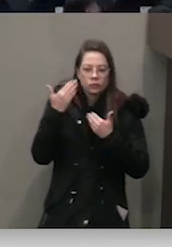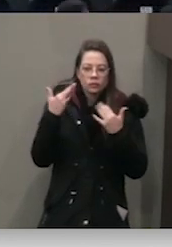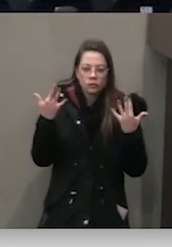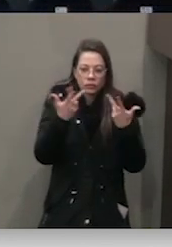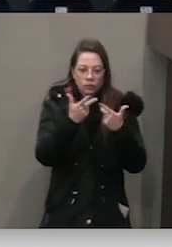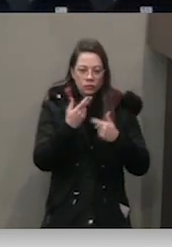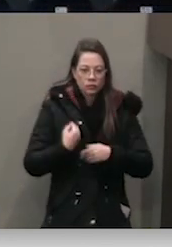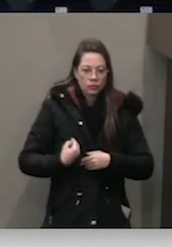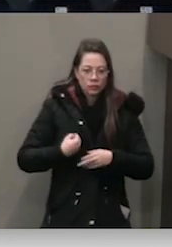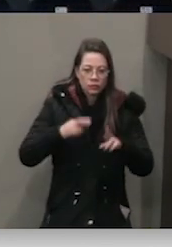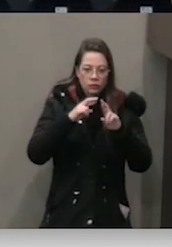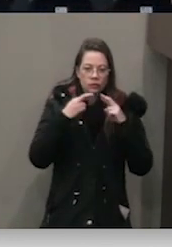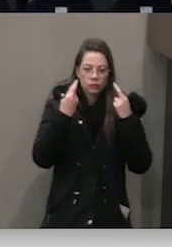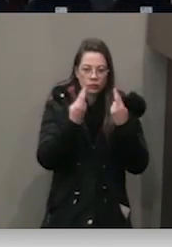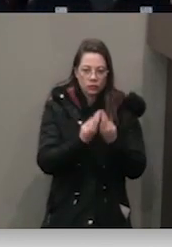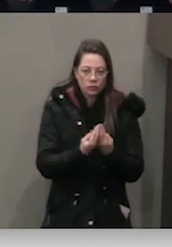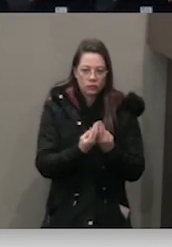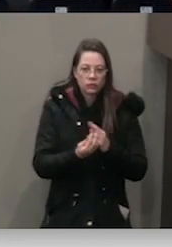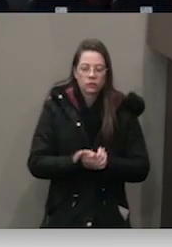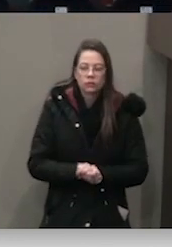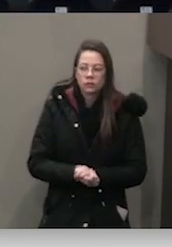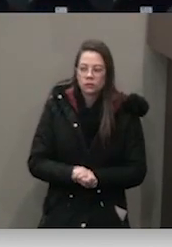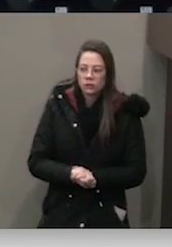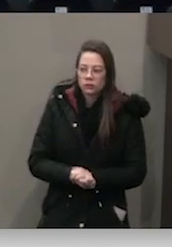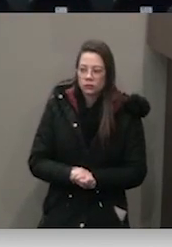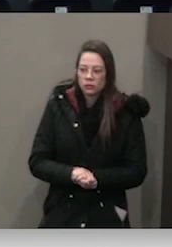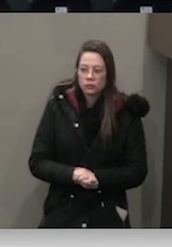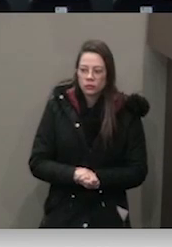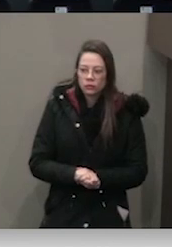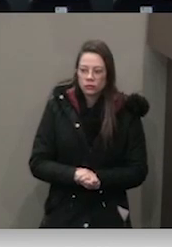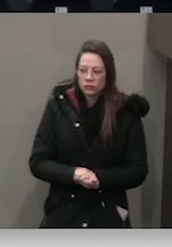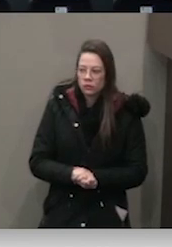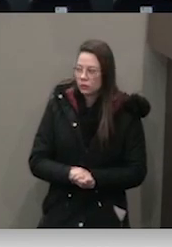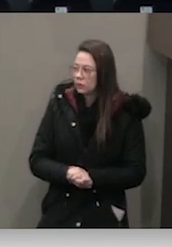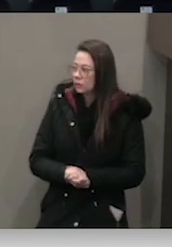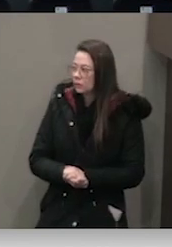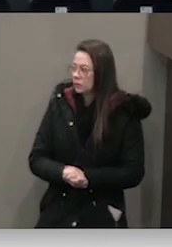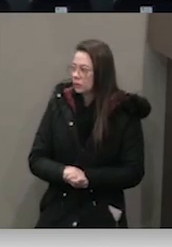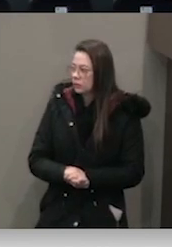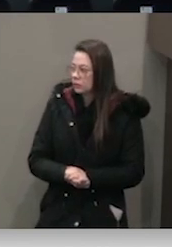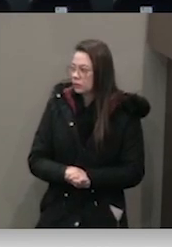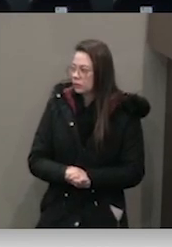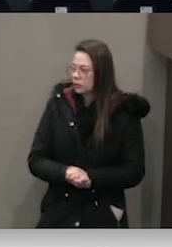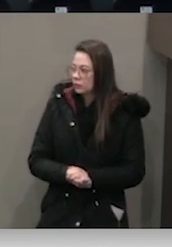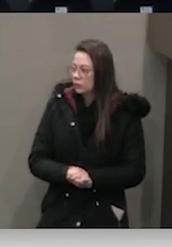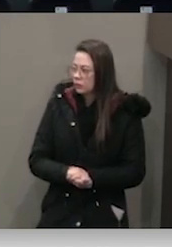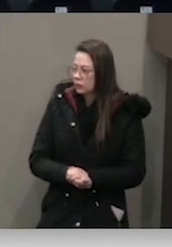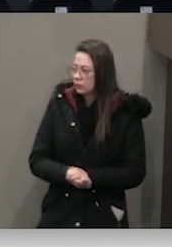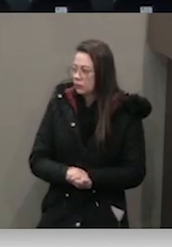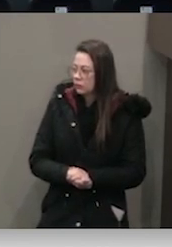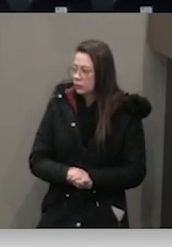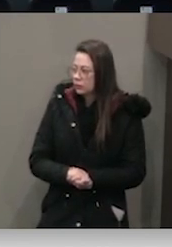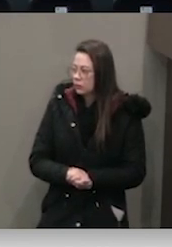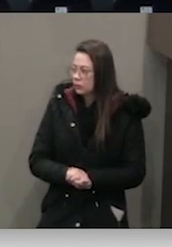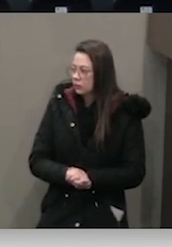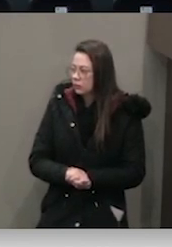presentes, tá? Ada, pode assumir aqui, tá? Obrigado.